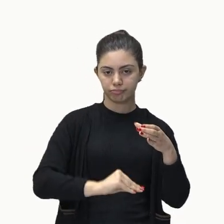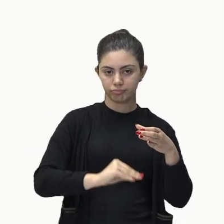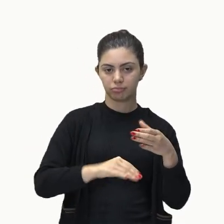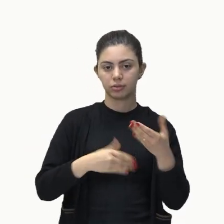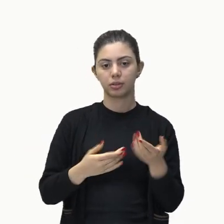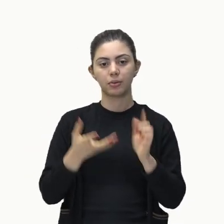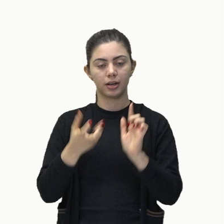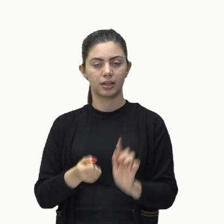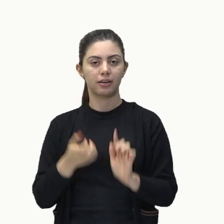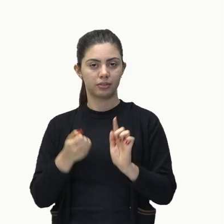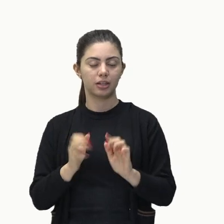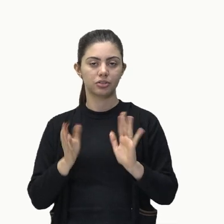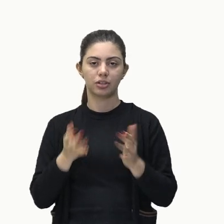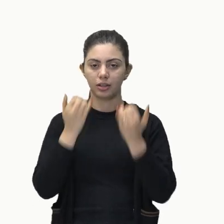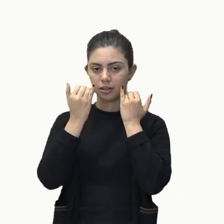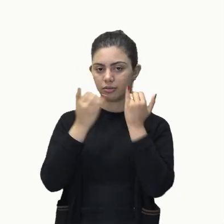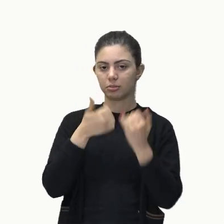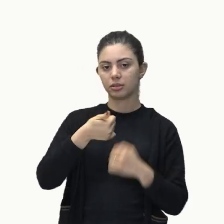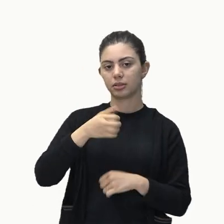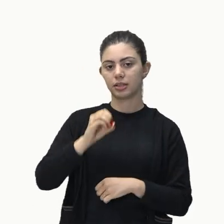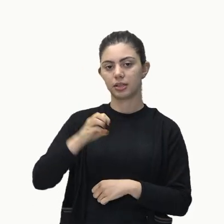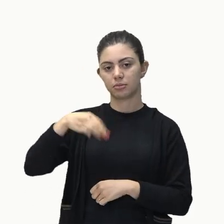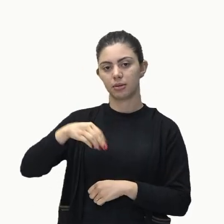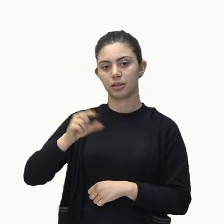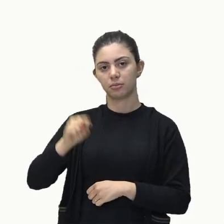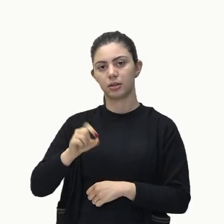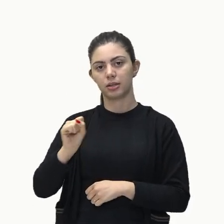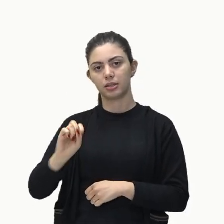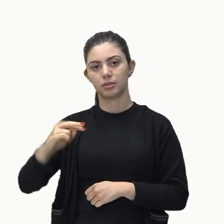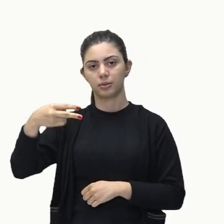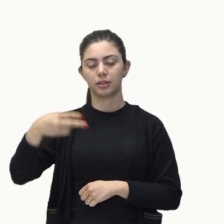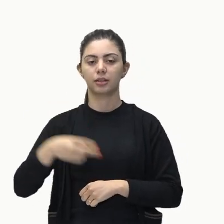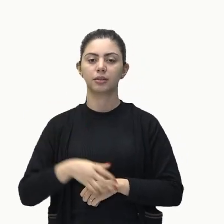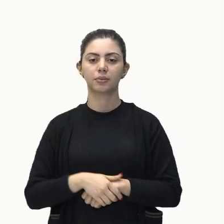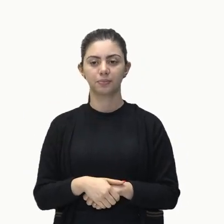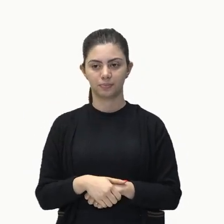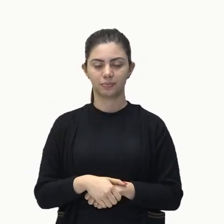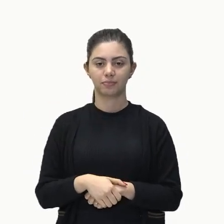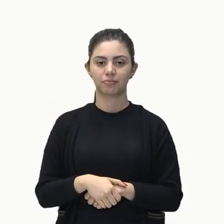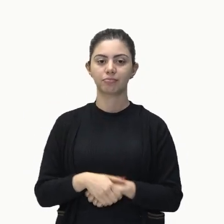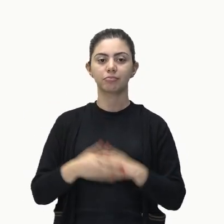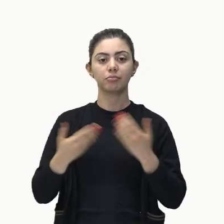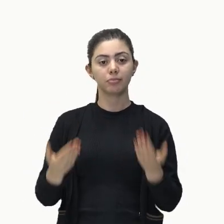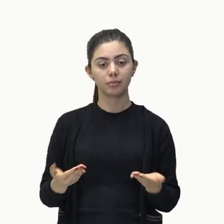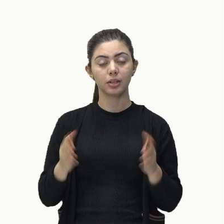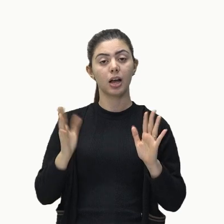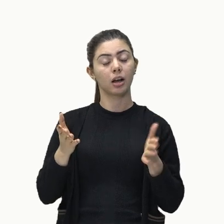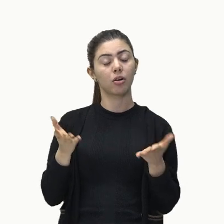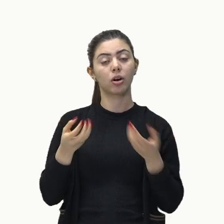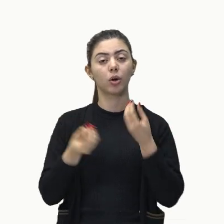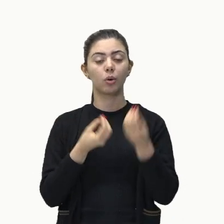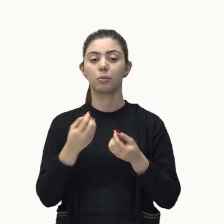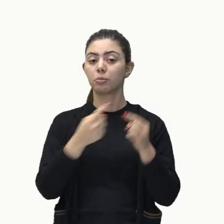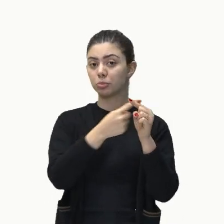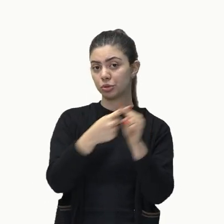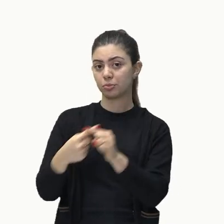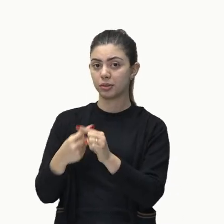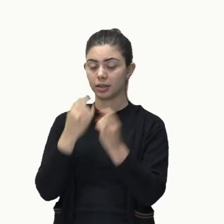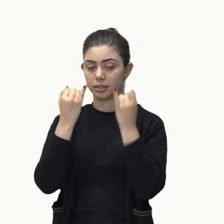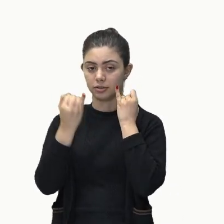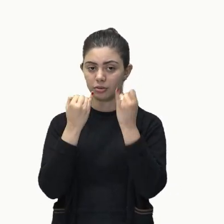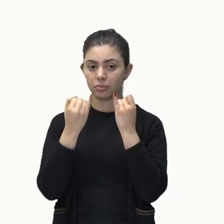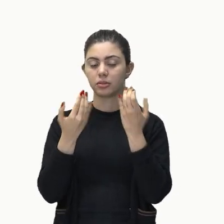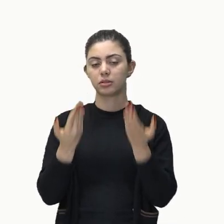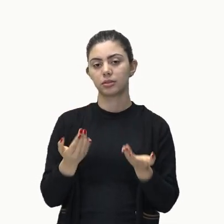dada no exercício 10 metros por segundo ao quadrado. E aí eu multiplico esses valores, né, pessoal? Aplicando